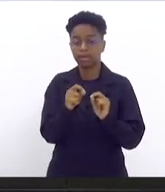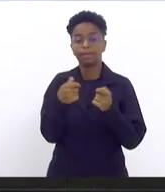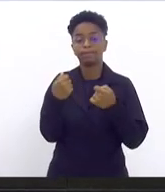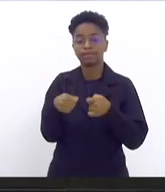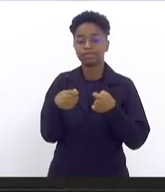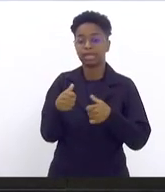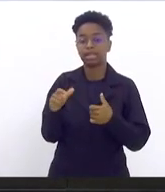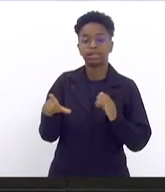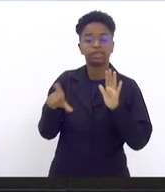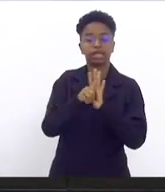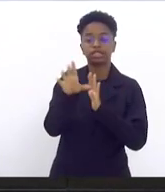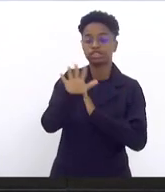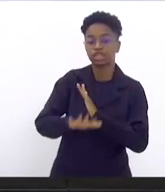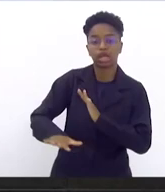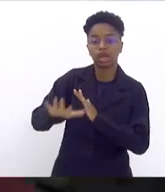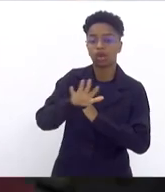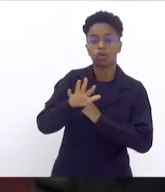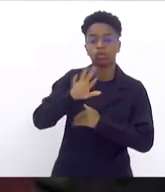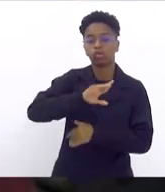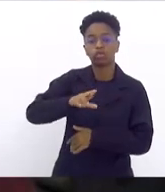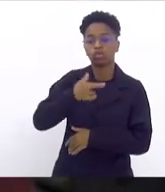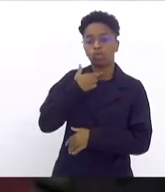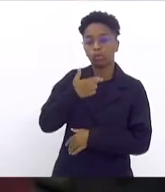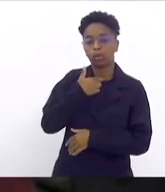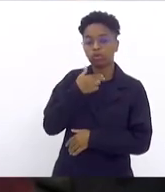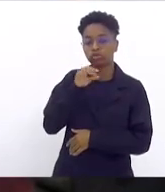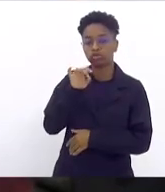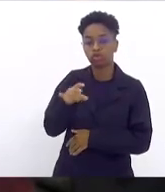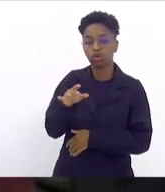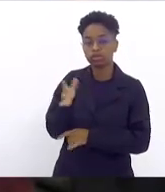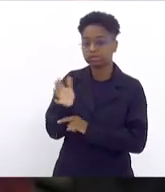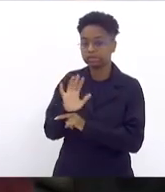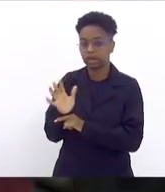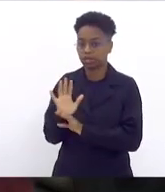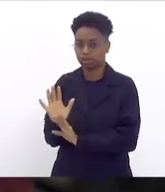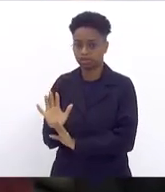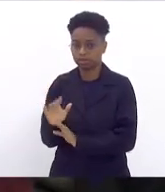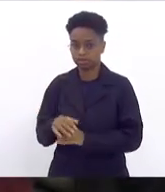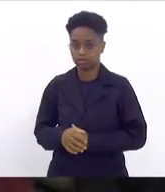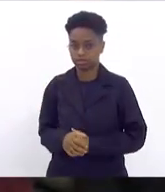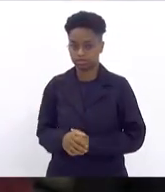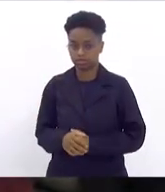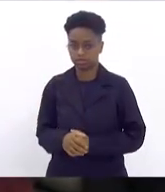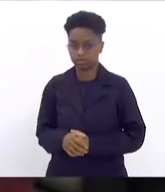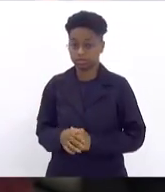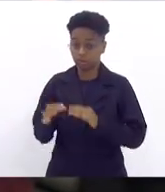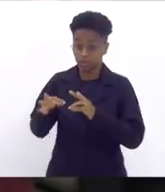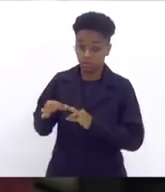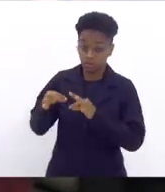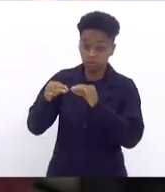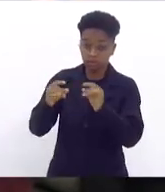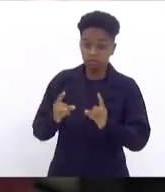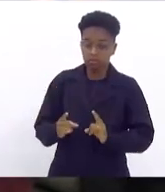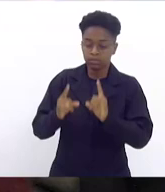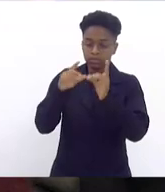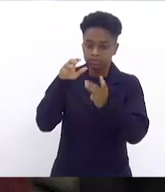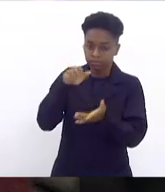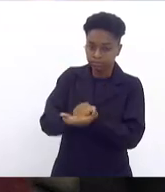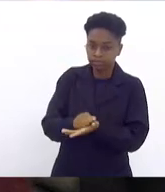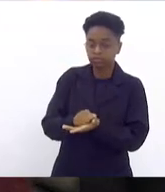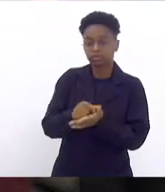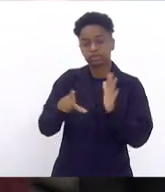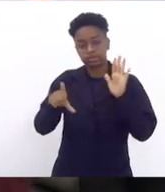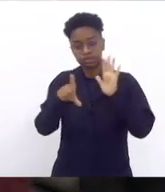lei geral, não pode ser especificamente sobre o cinema. Você tem que dizer, todo imóvel tombado por lei...